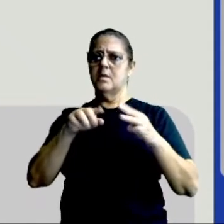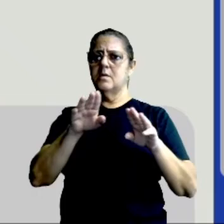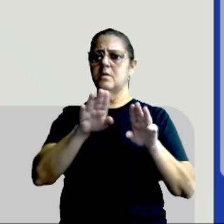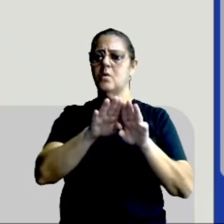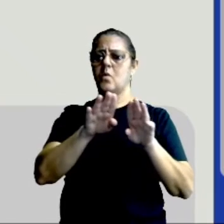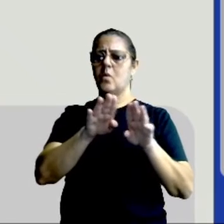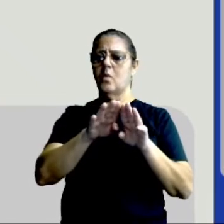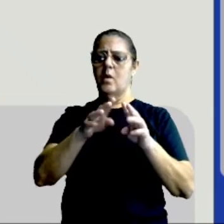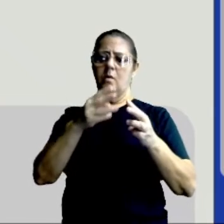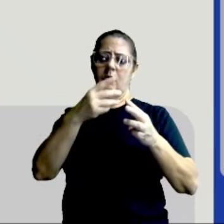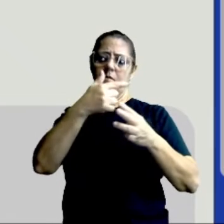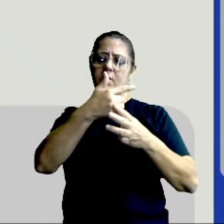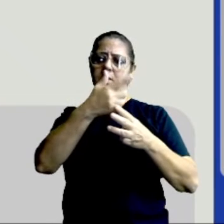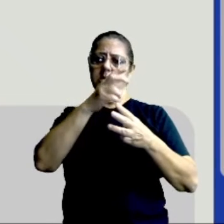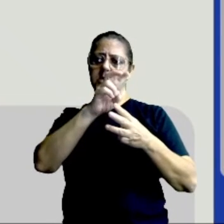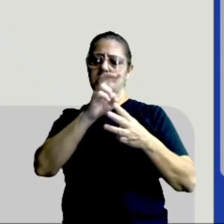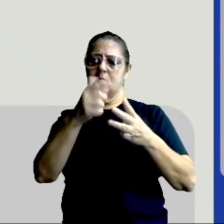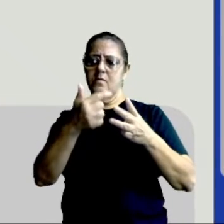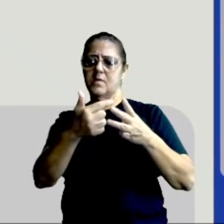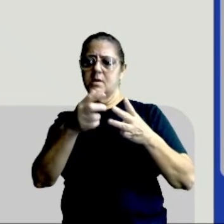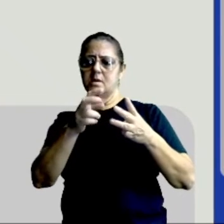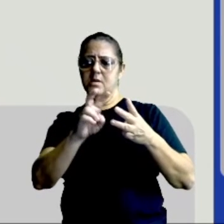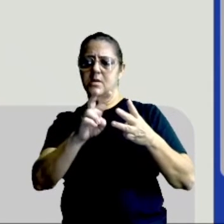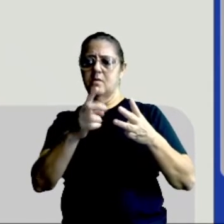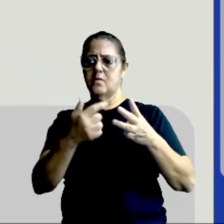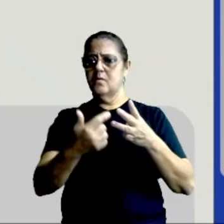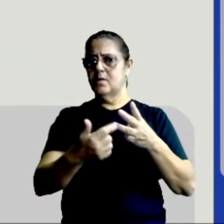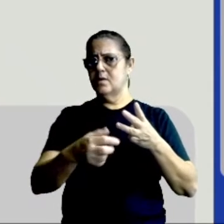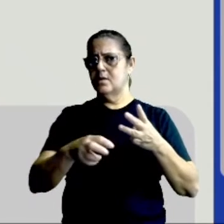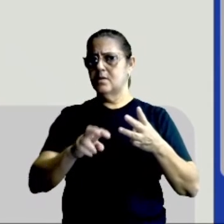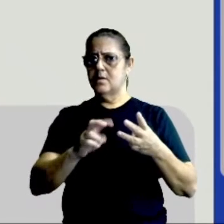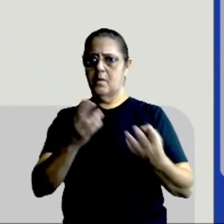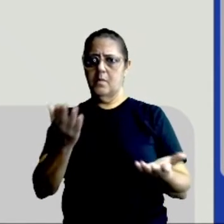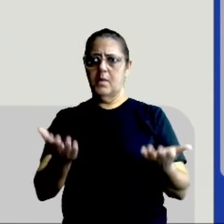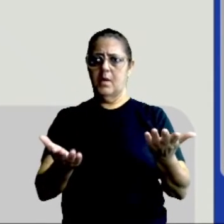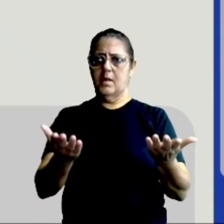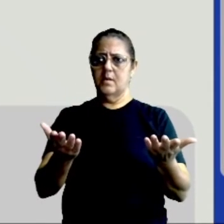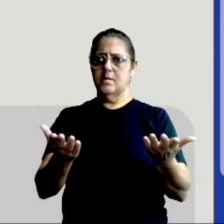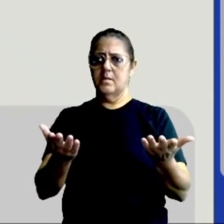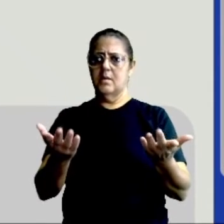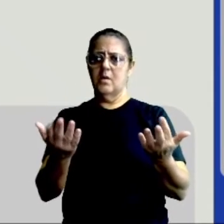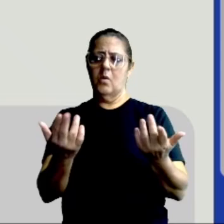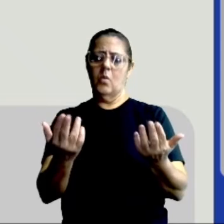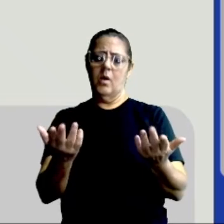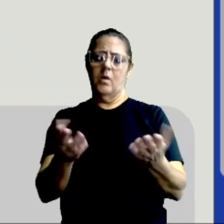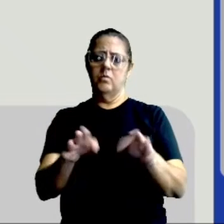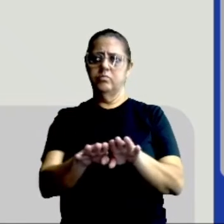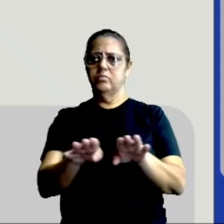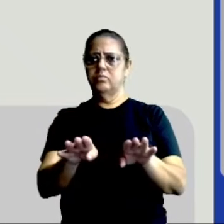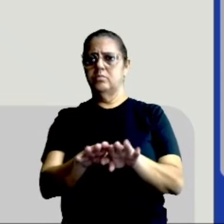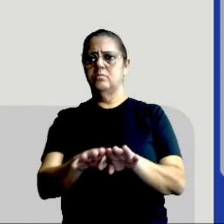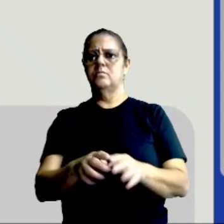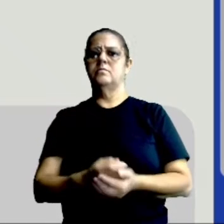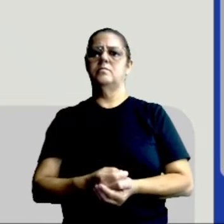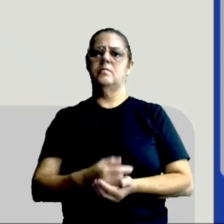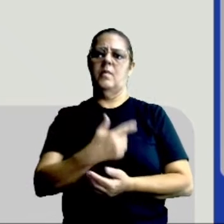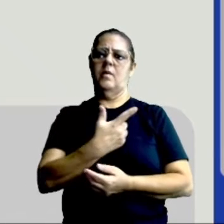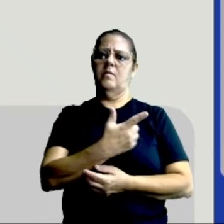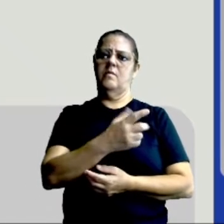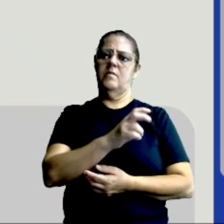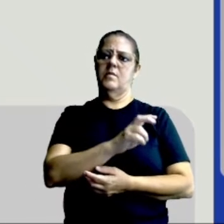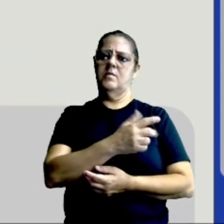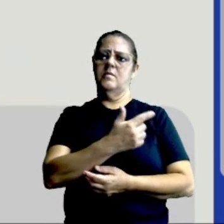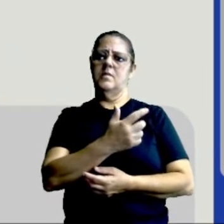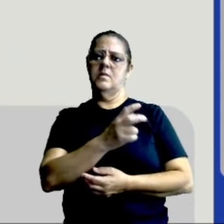ter 25 gramas, ok? Balança equilibrada e cada peso desse aí, ó, vale